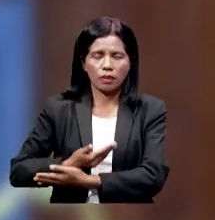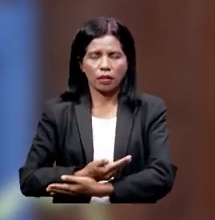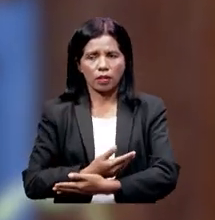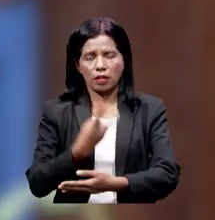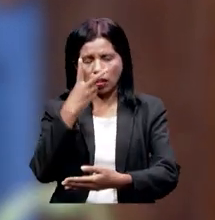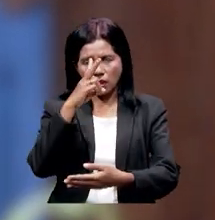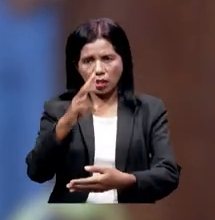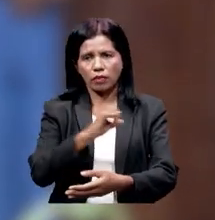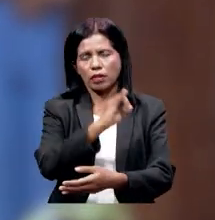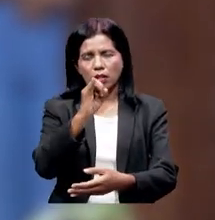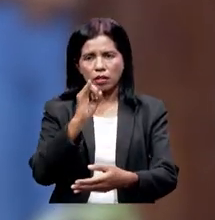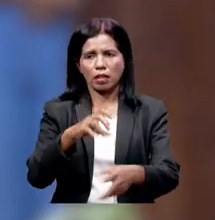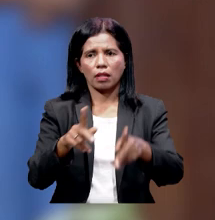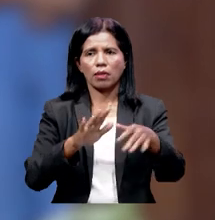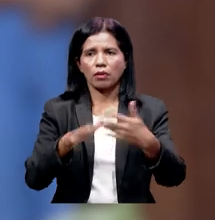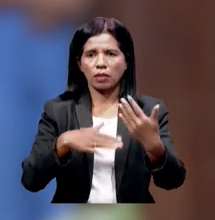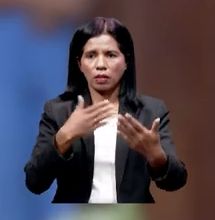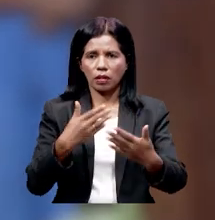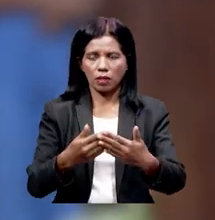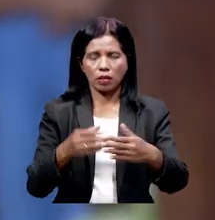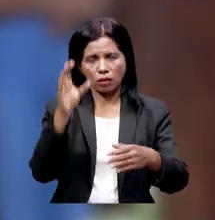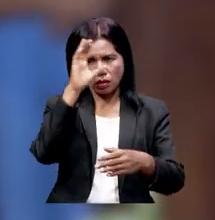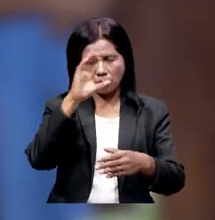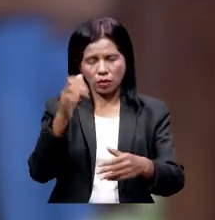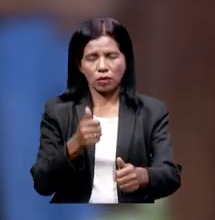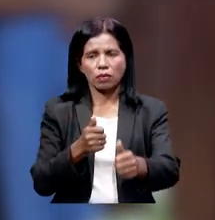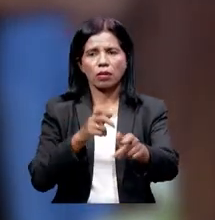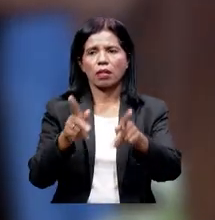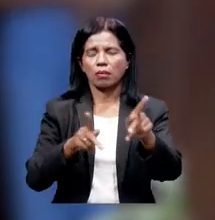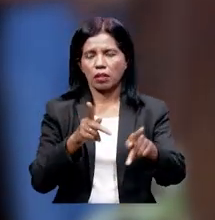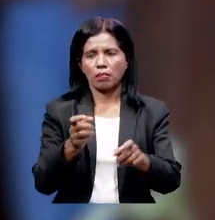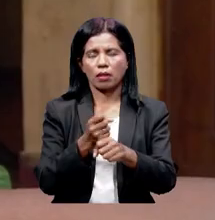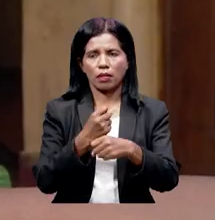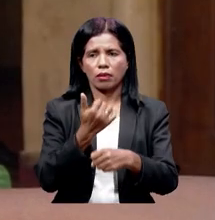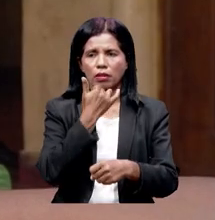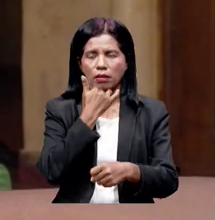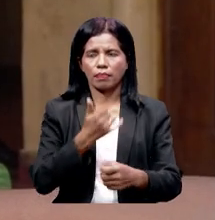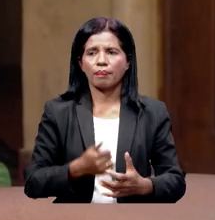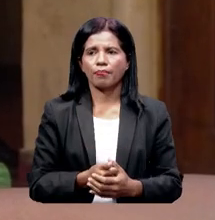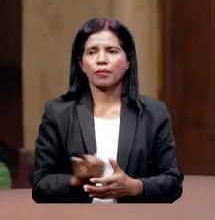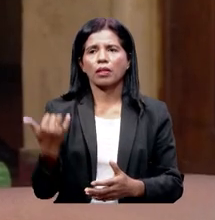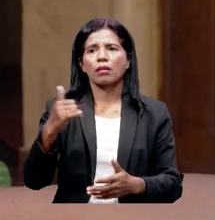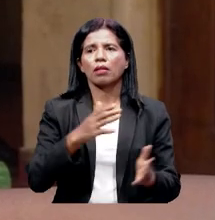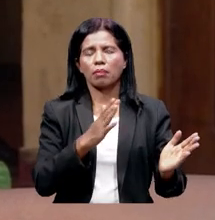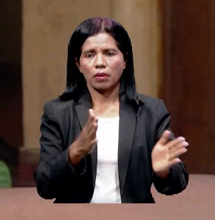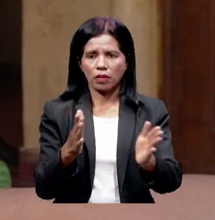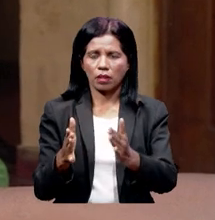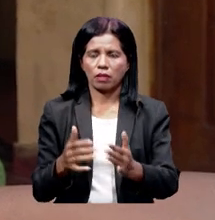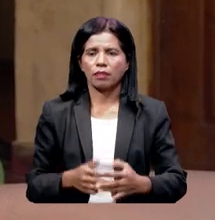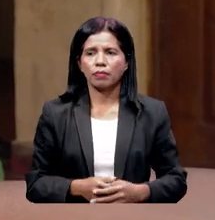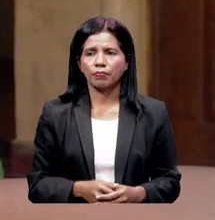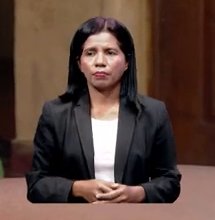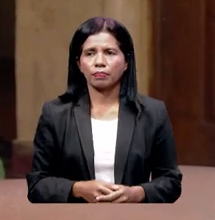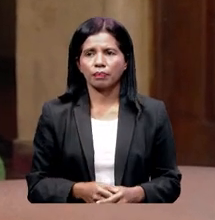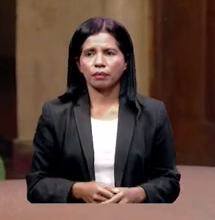investigação klean ba suspeita sira, no nego di buka tuir suspeito. Ono va ser ne proceso